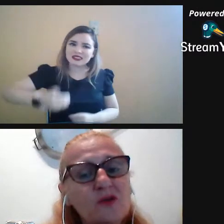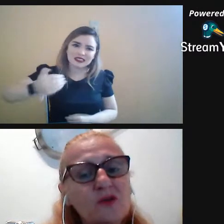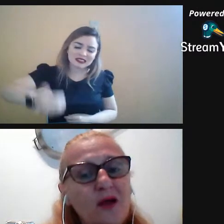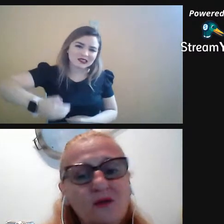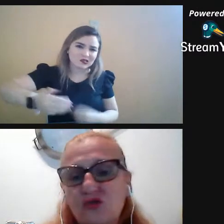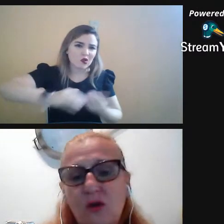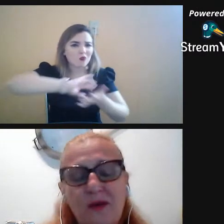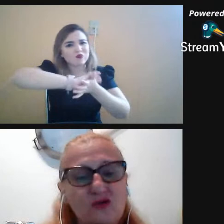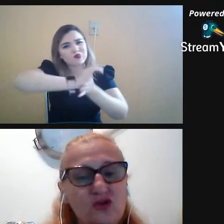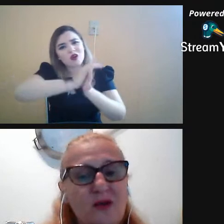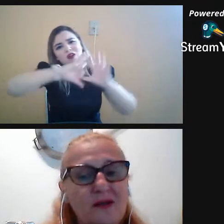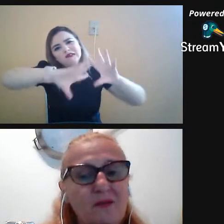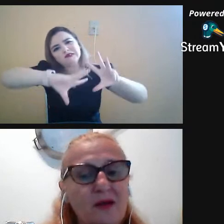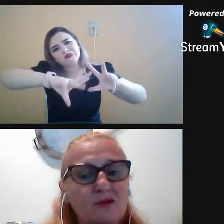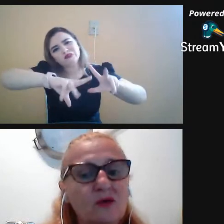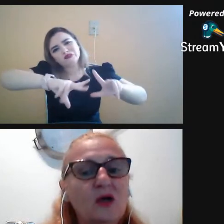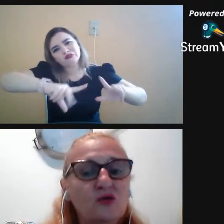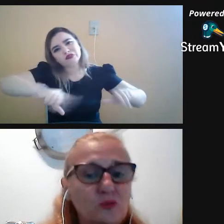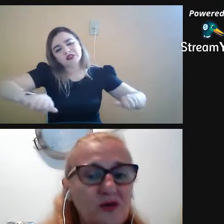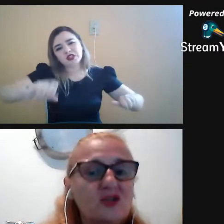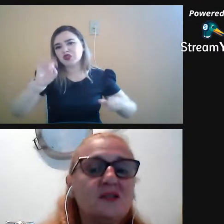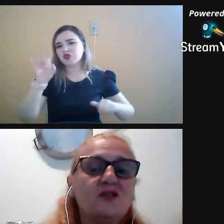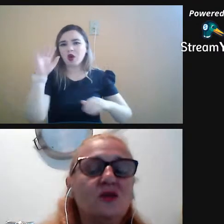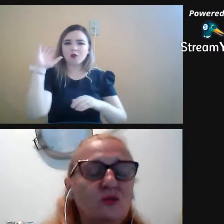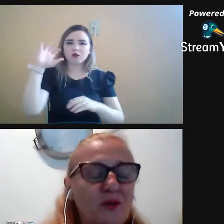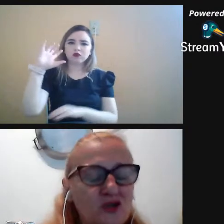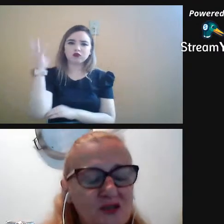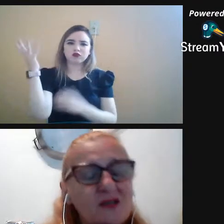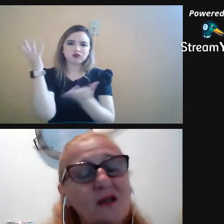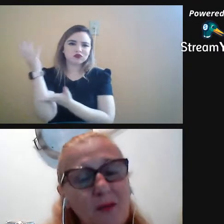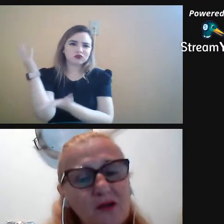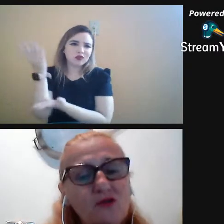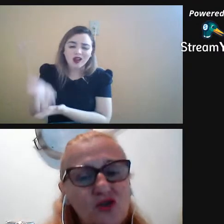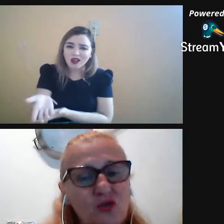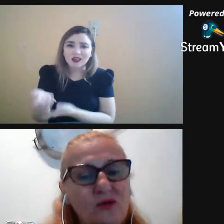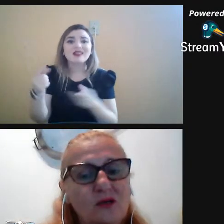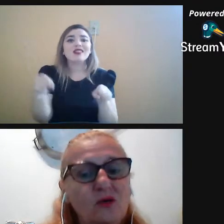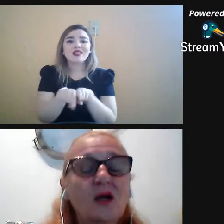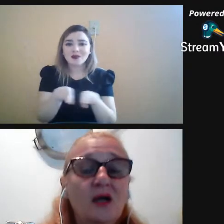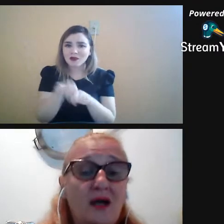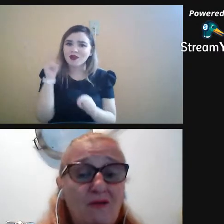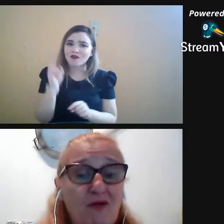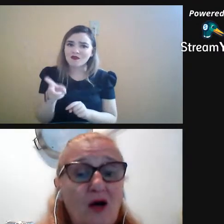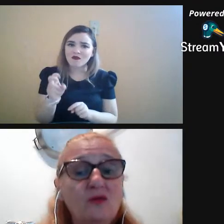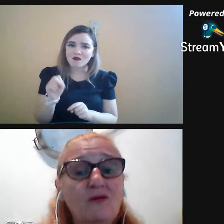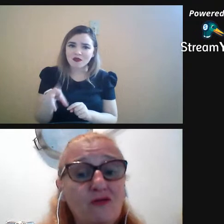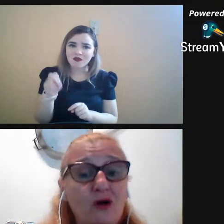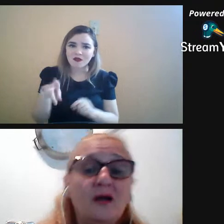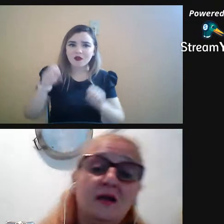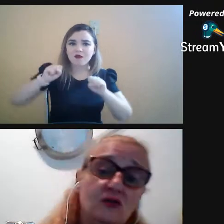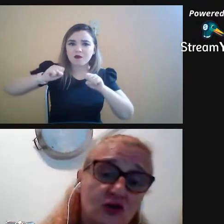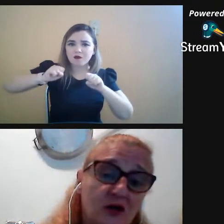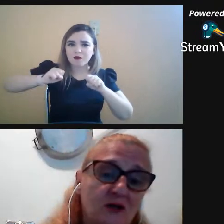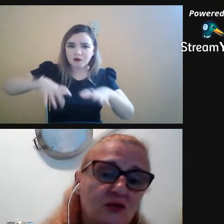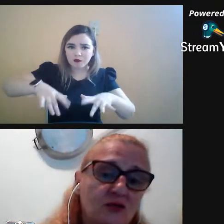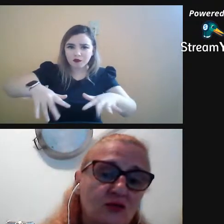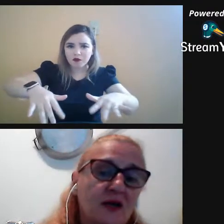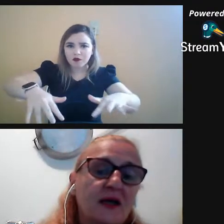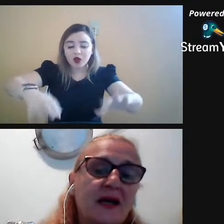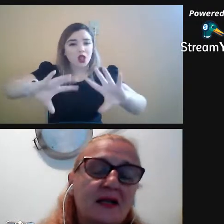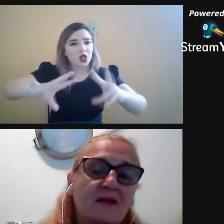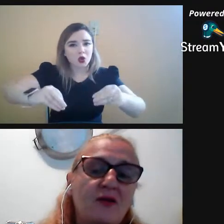Os biomas não é somente o desmatamento. O pesticida também estão destruindo a fauna, a flora e os